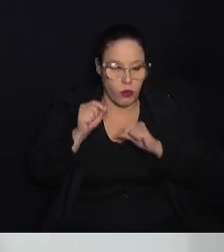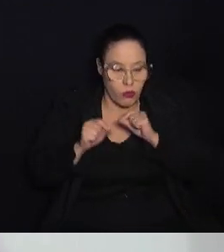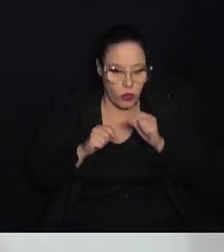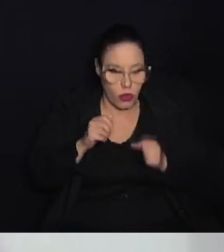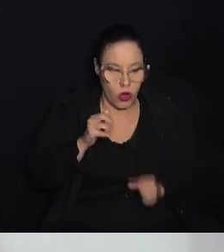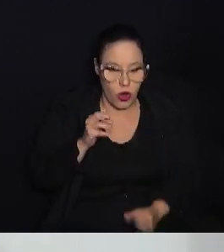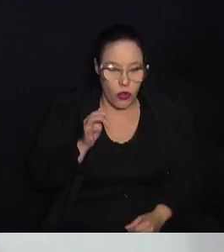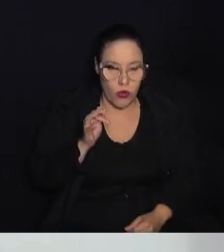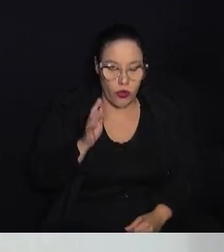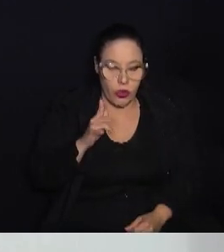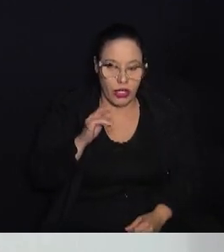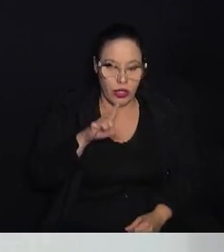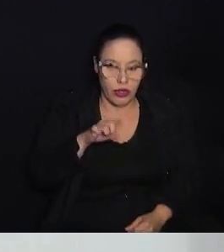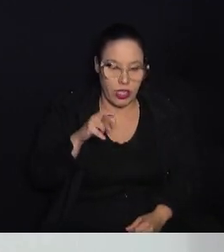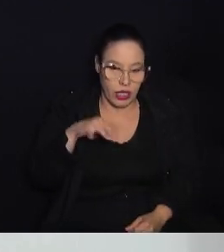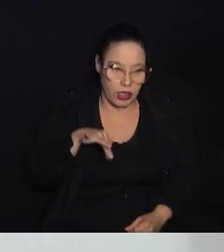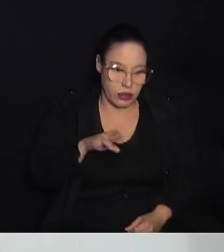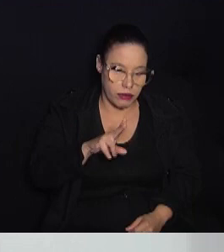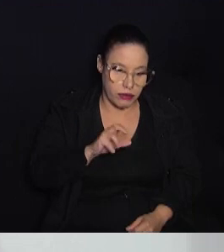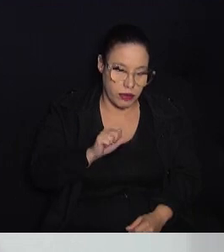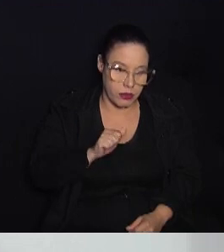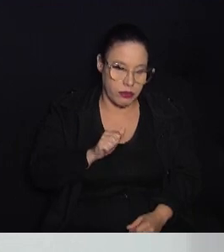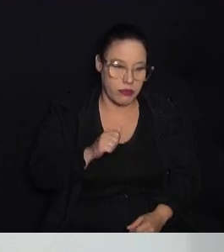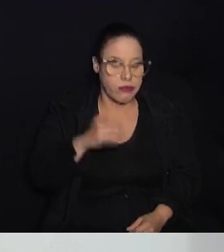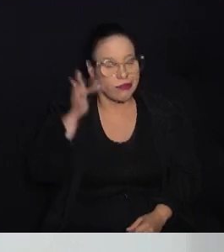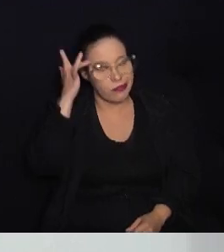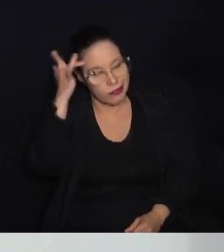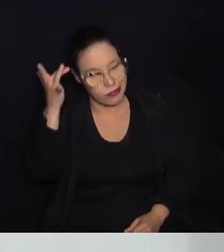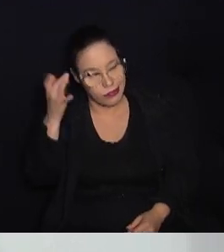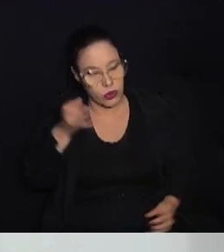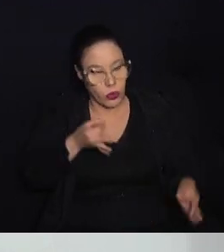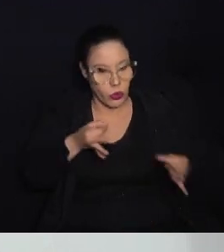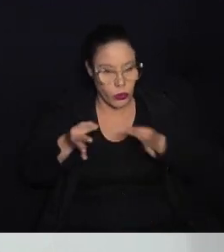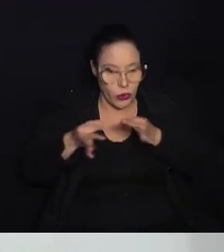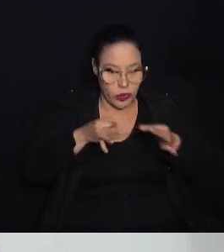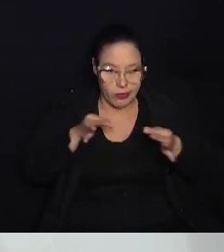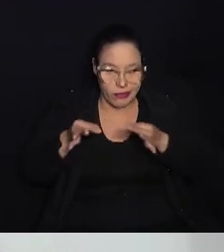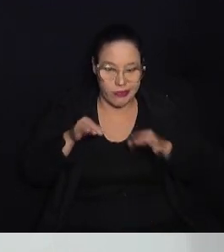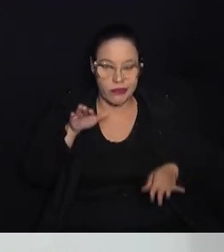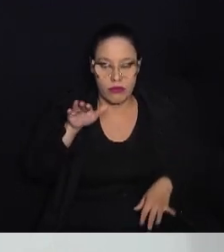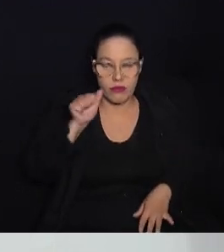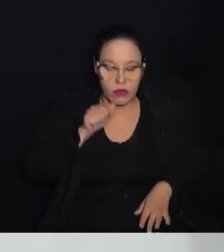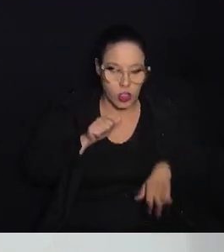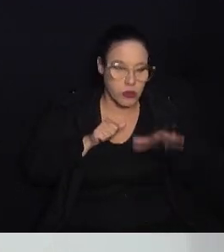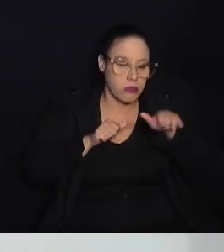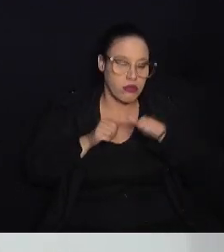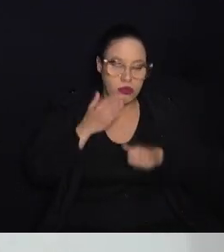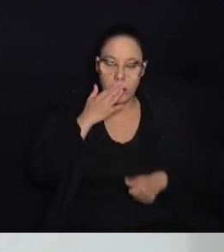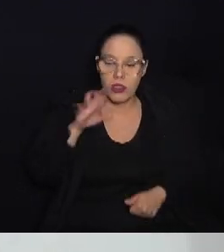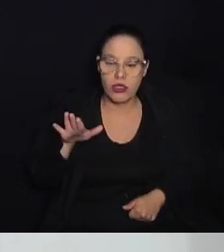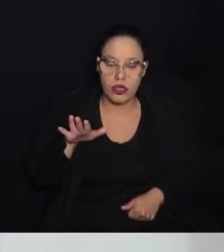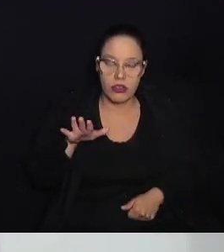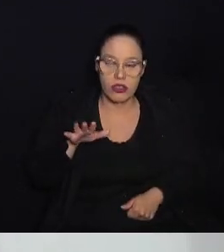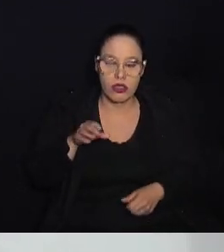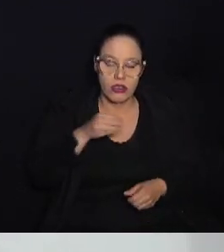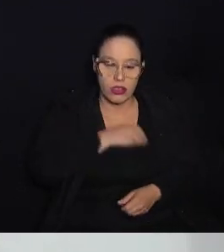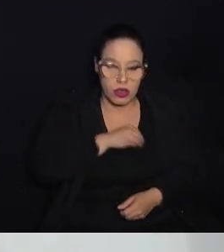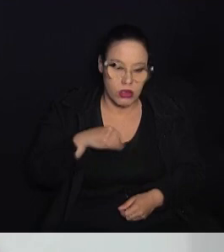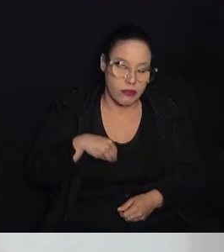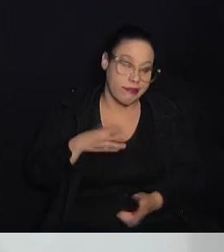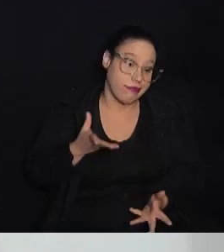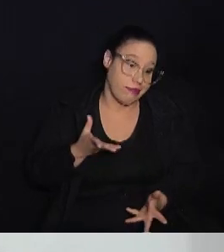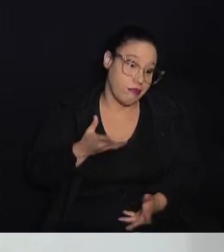um fluxograma que direcione, que facilite a ordem de solicitar exames de uma forma assim, mais